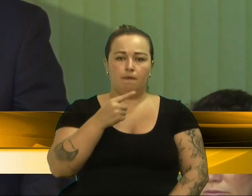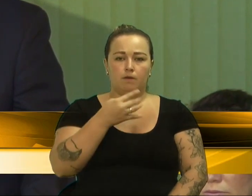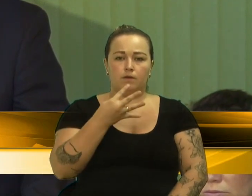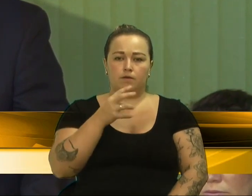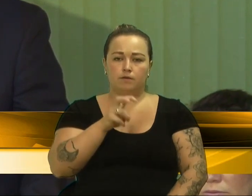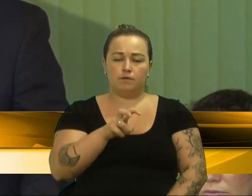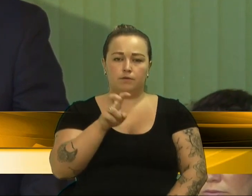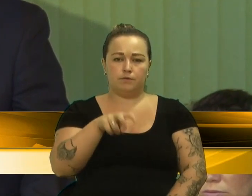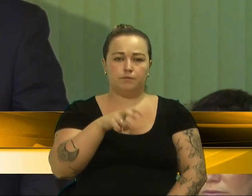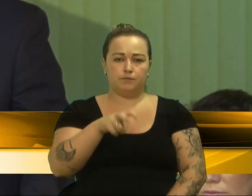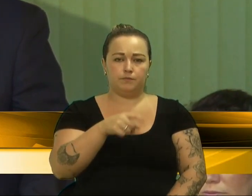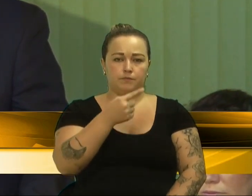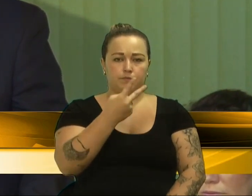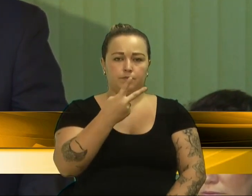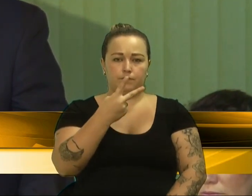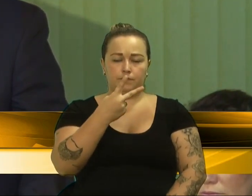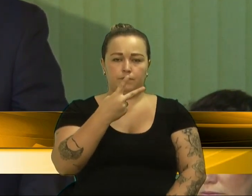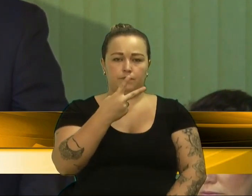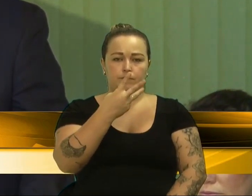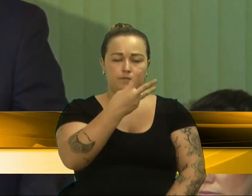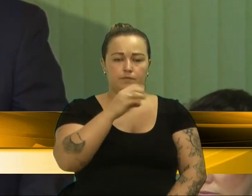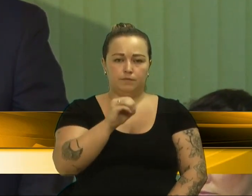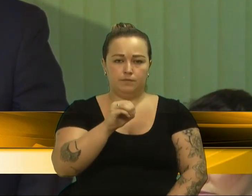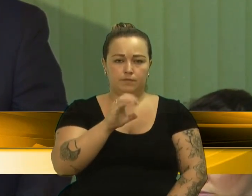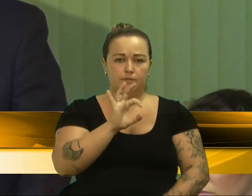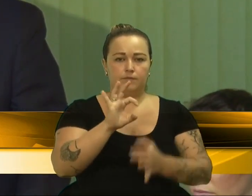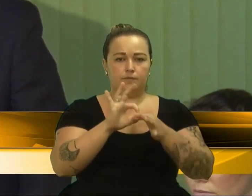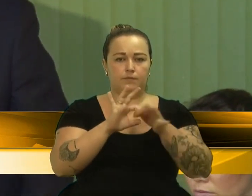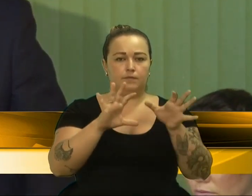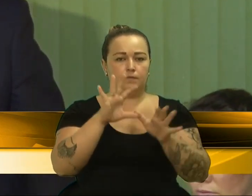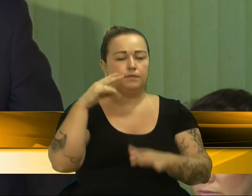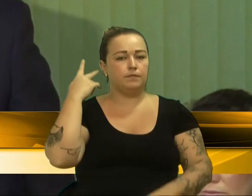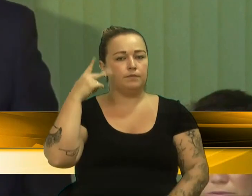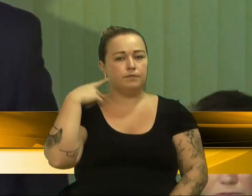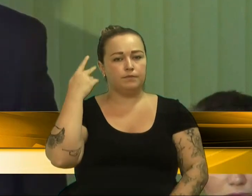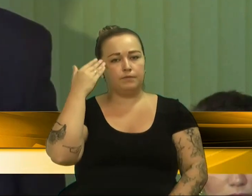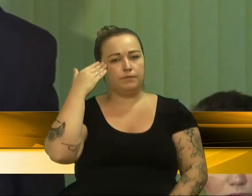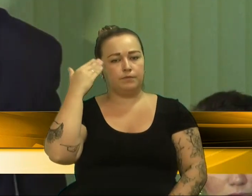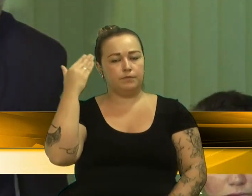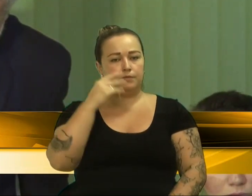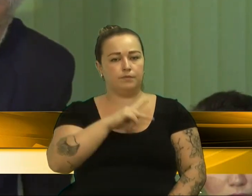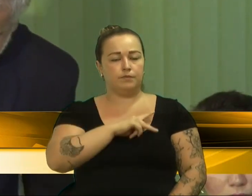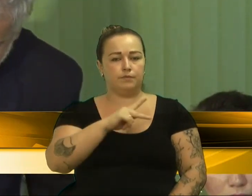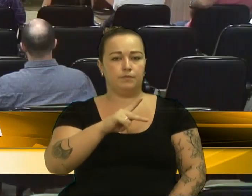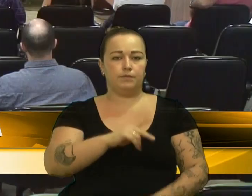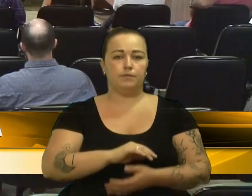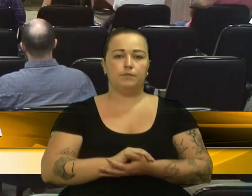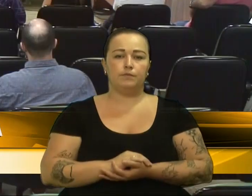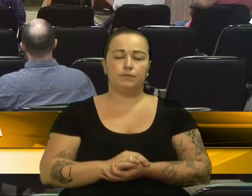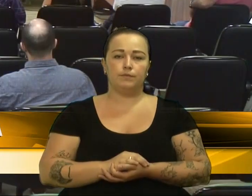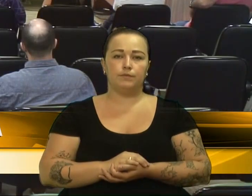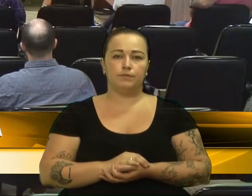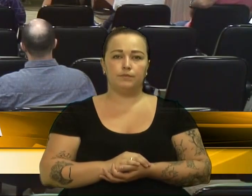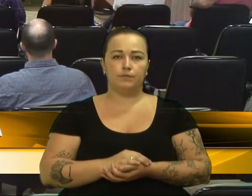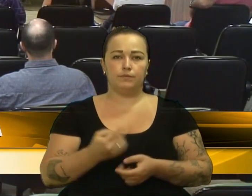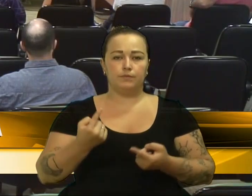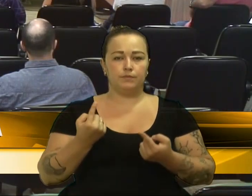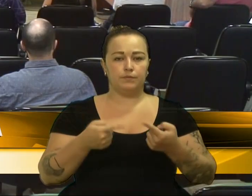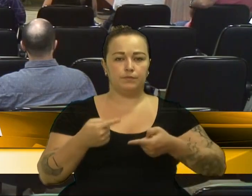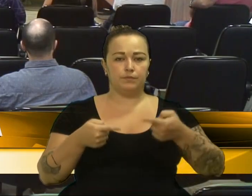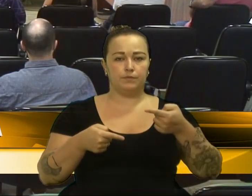anos de colonização e 130 anos de emancipação política. Era esse o requerimento, senhor presidente. Em